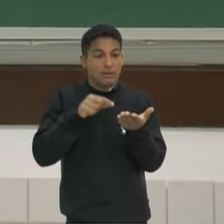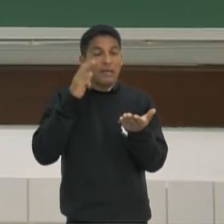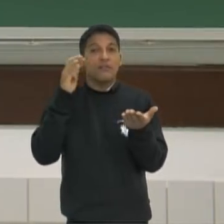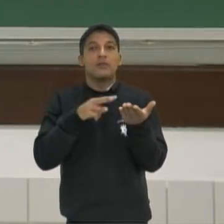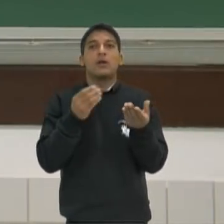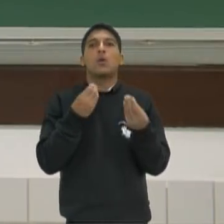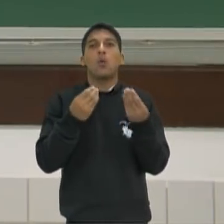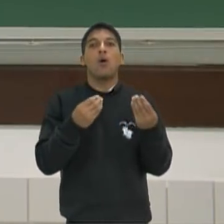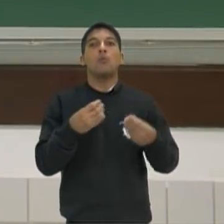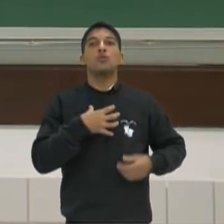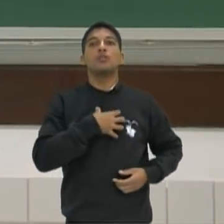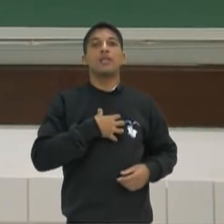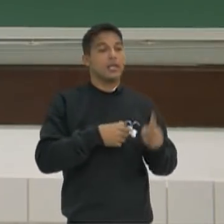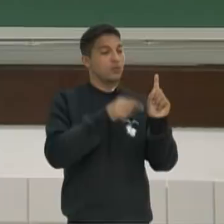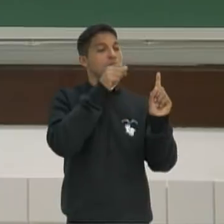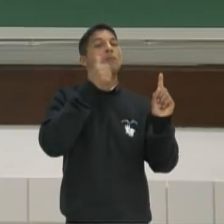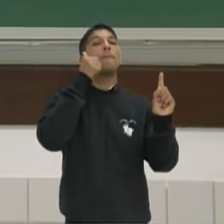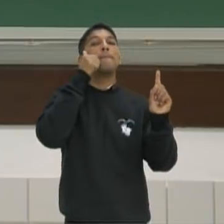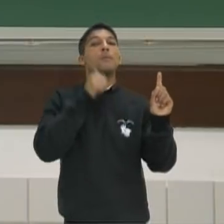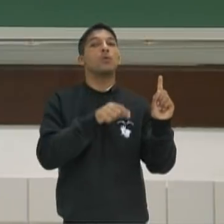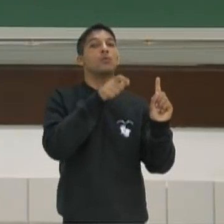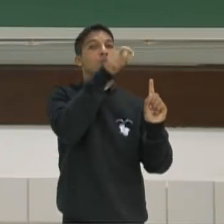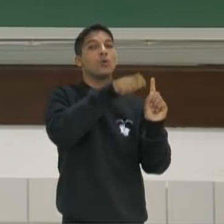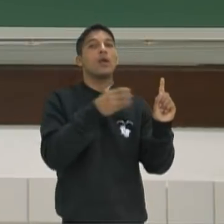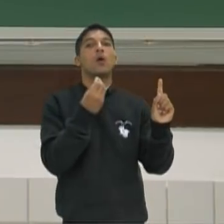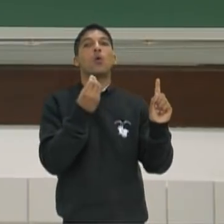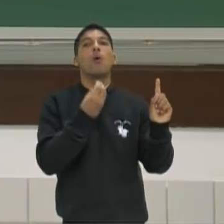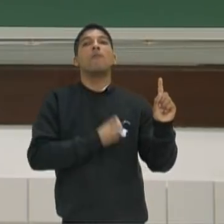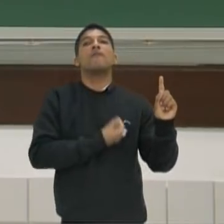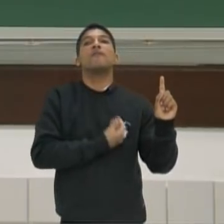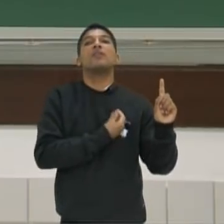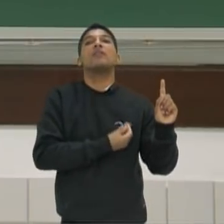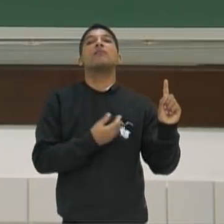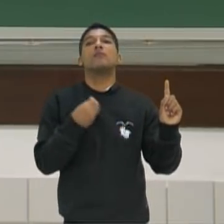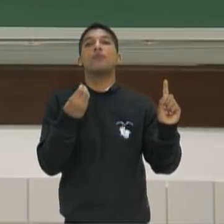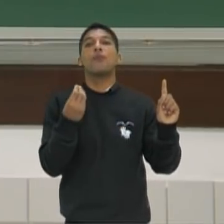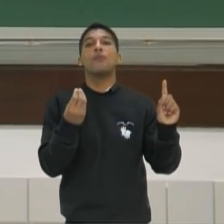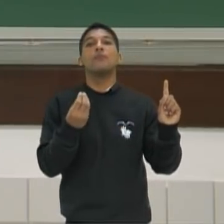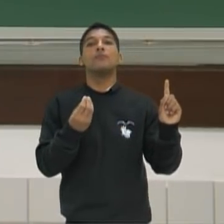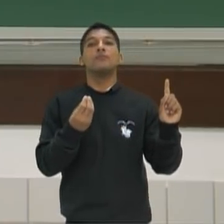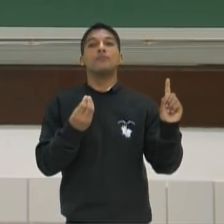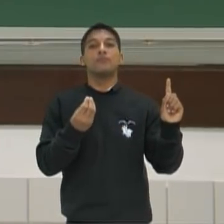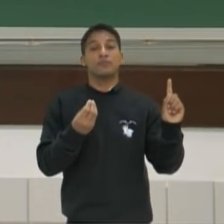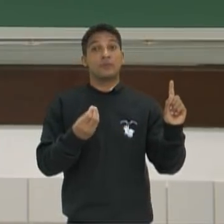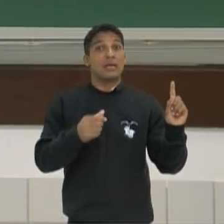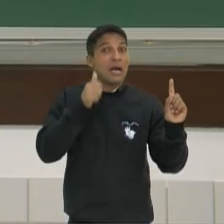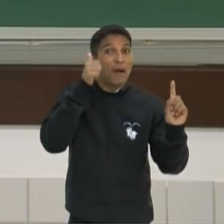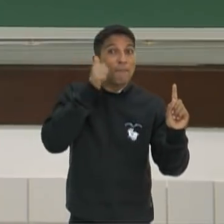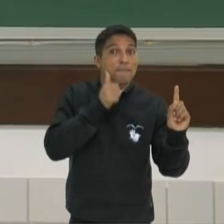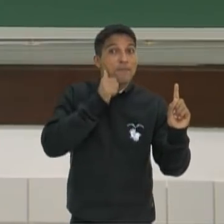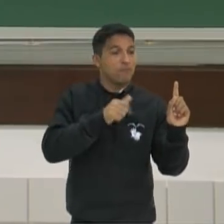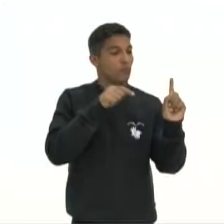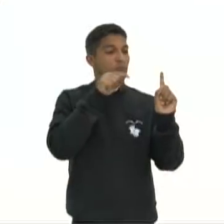tratadas. A mulher medieval, por exemplo, ela não tinha uma liberdade como que eu posso dizer,